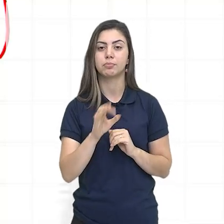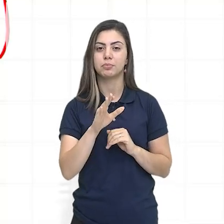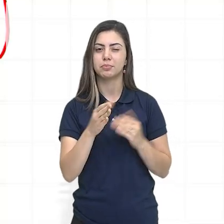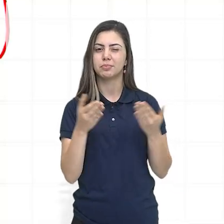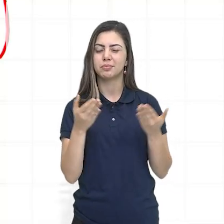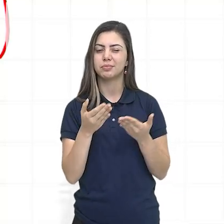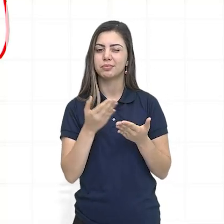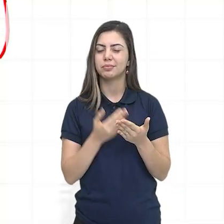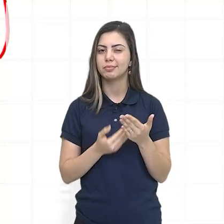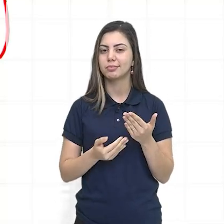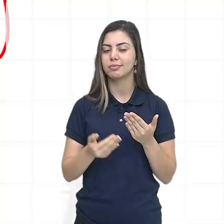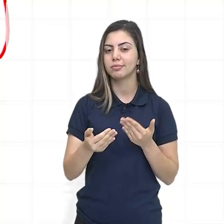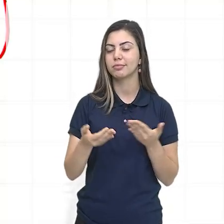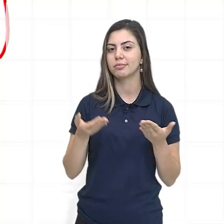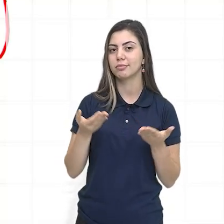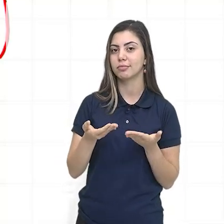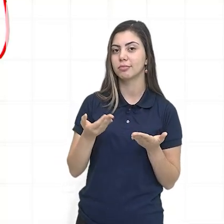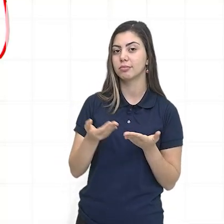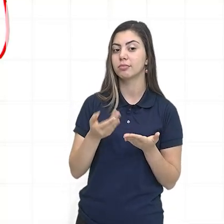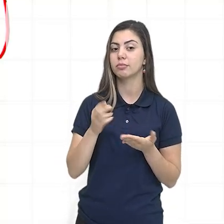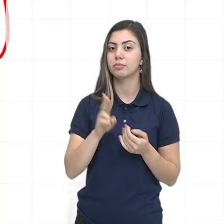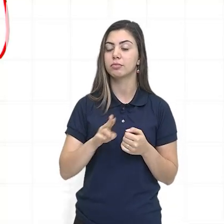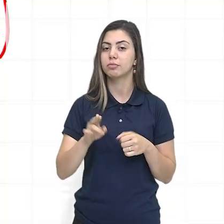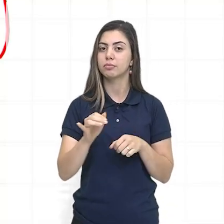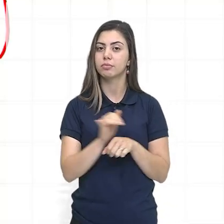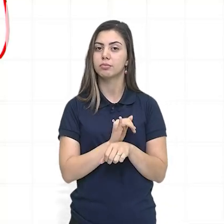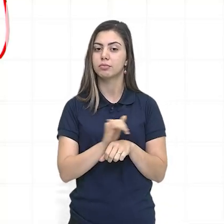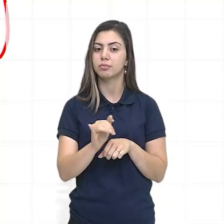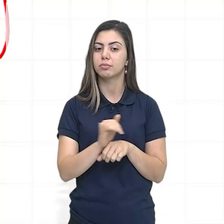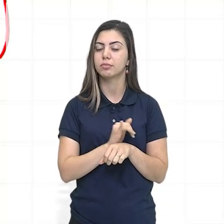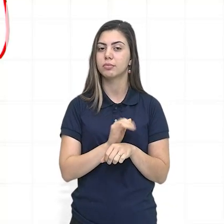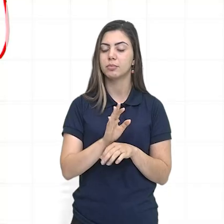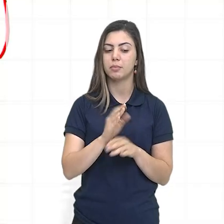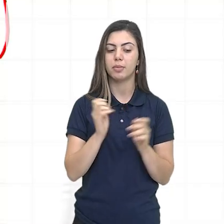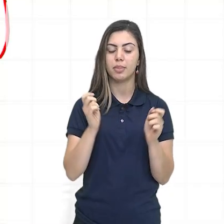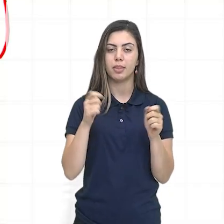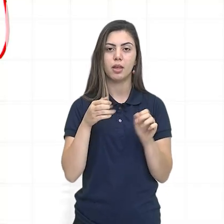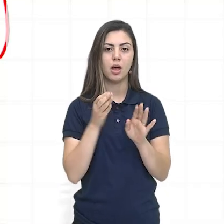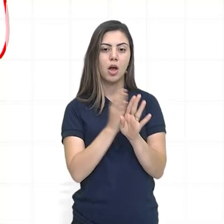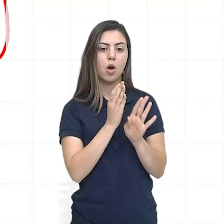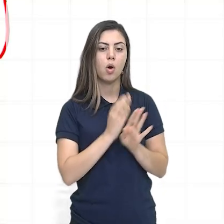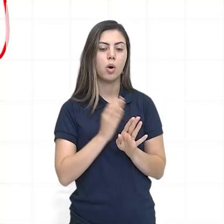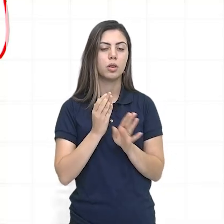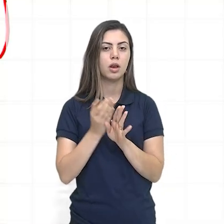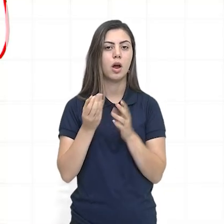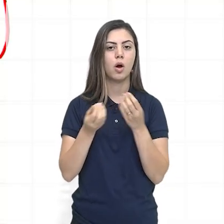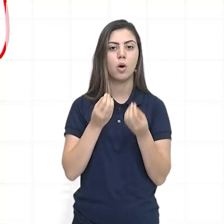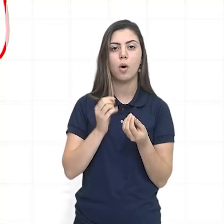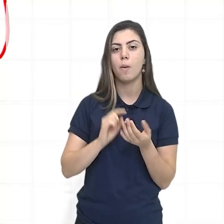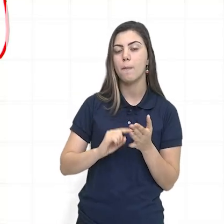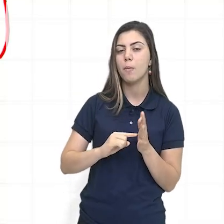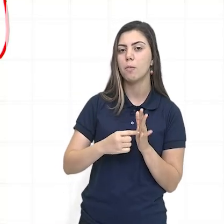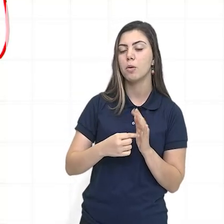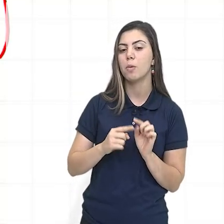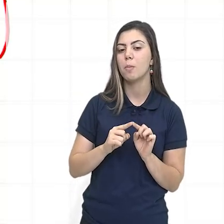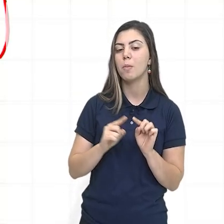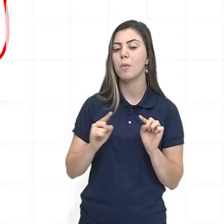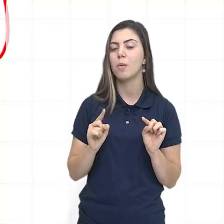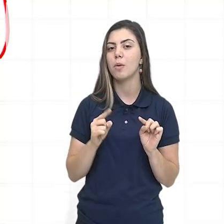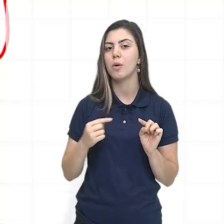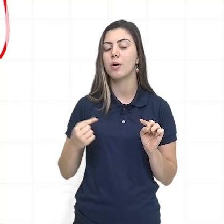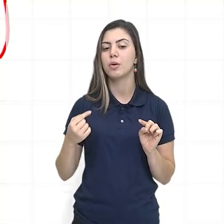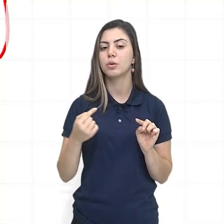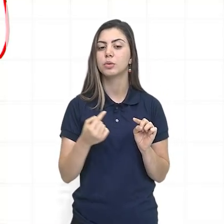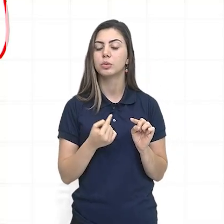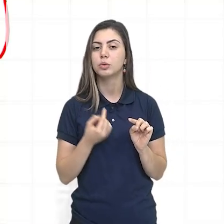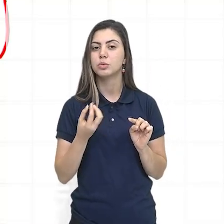continuar ainda dentro desta mesma metodologia, buscando identificar a localização. Só que agora